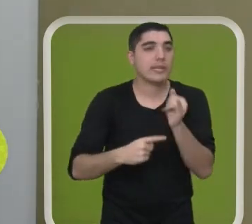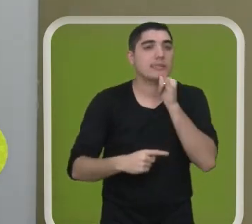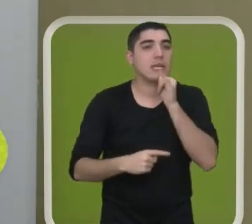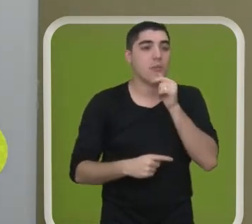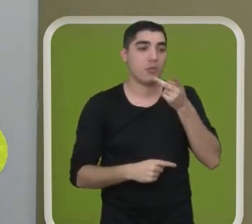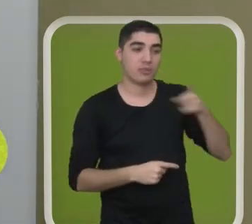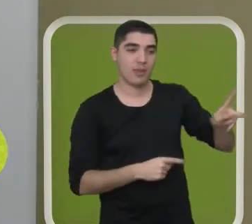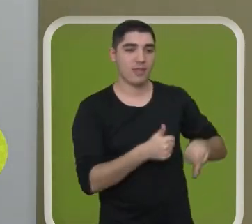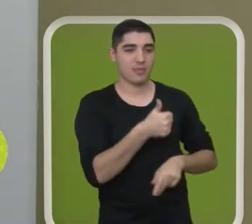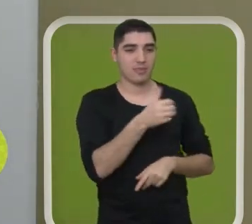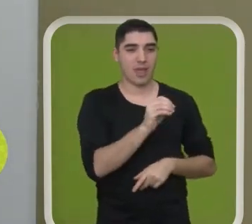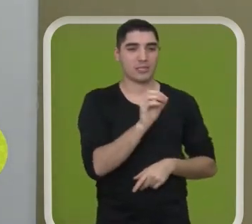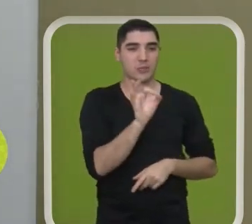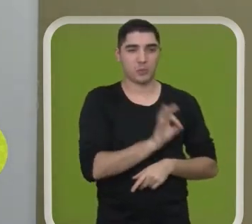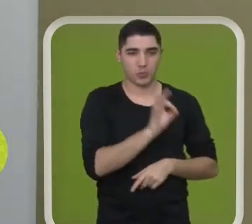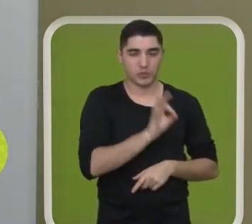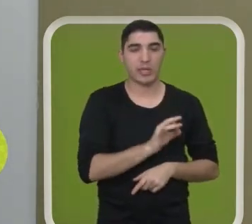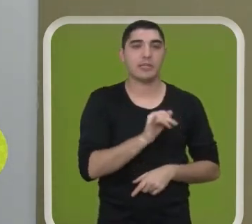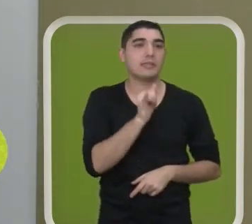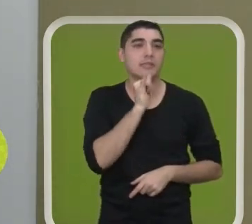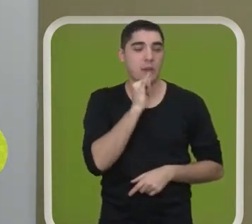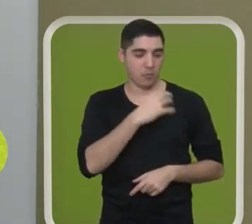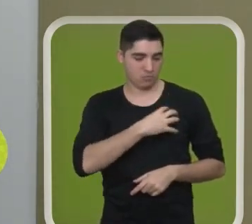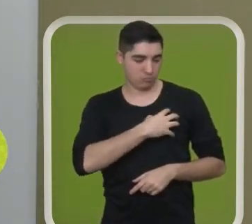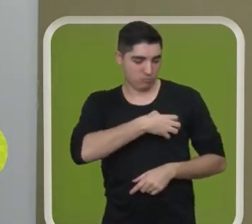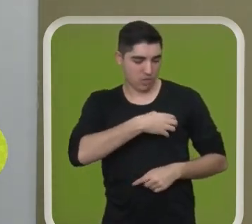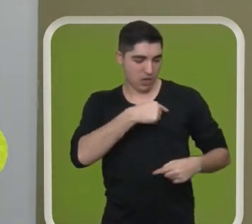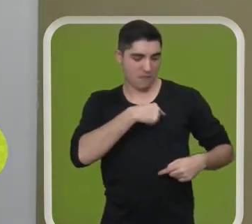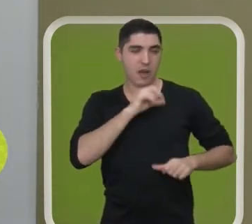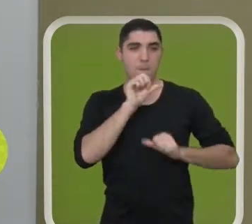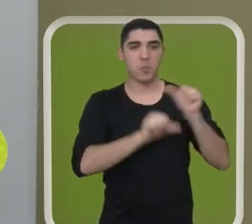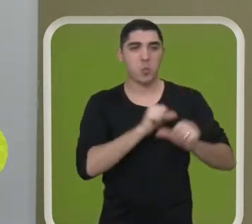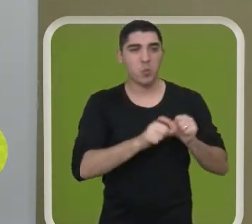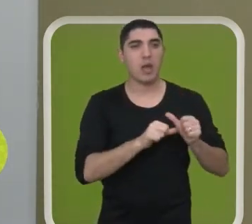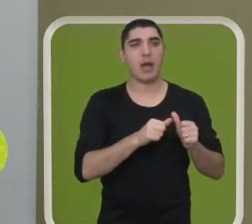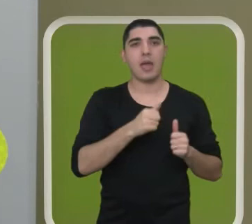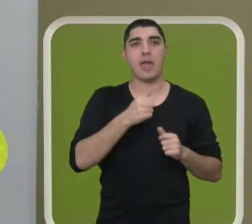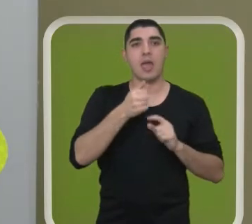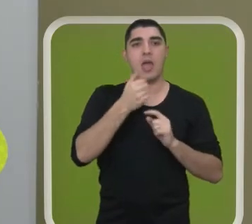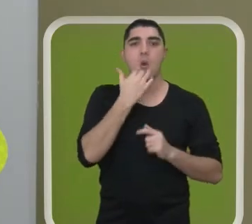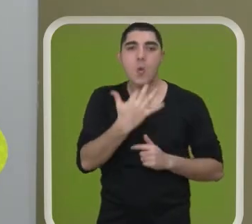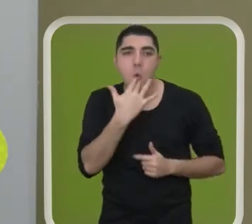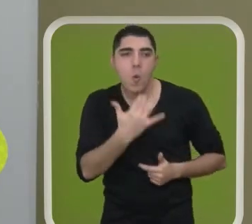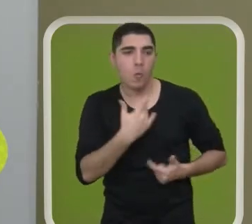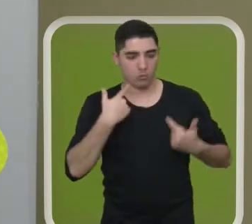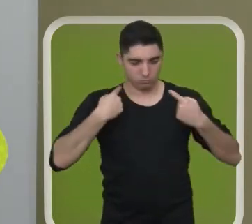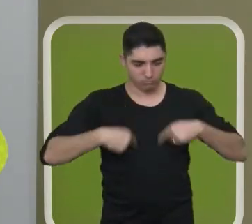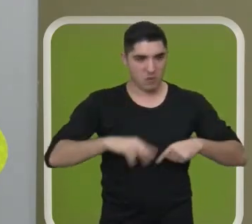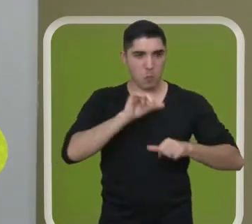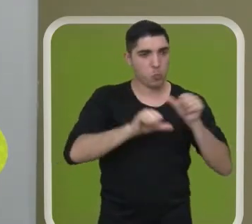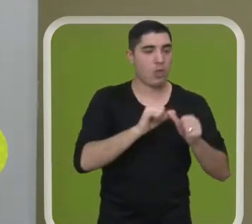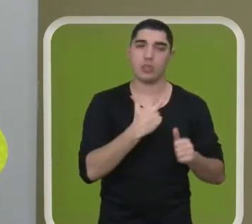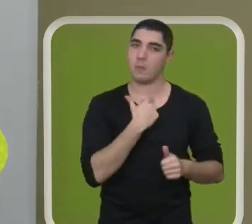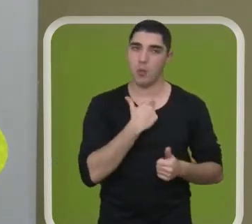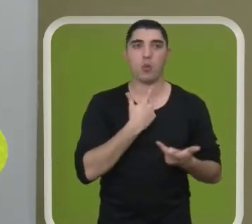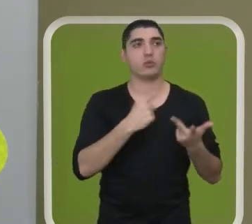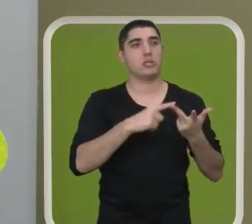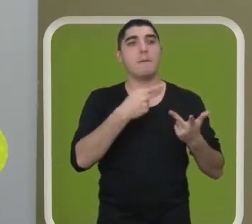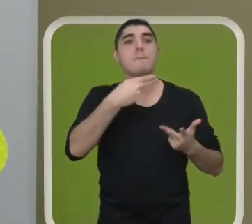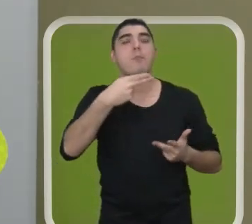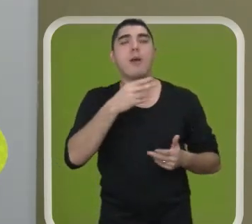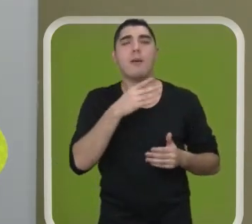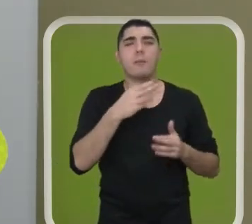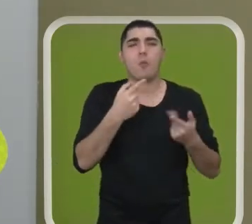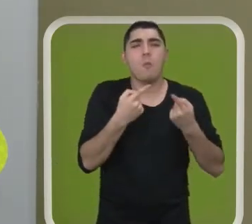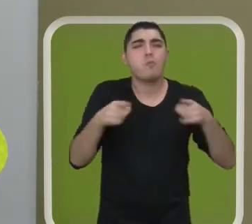antigo. Alteração de brasão, cores, hino. Isso é importante. Isso pode ser até colocado no... Eu